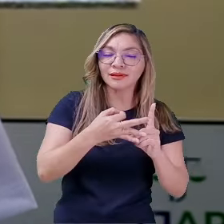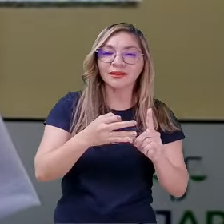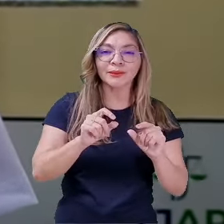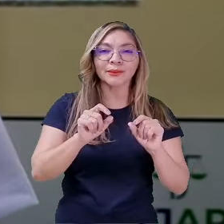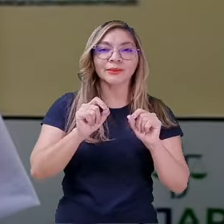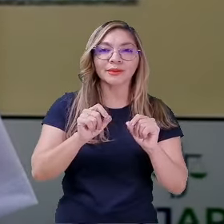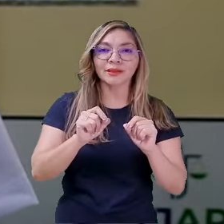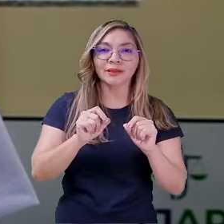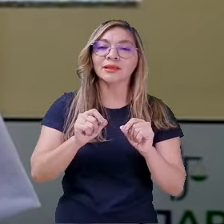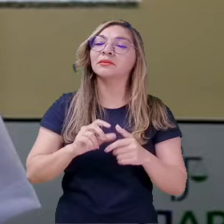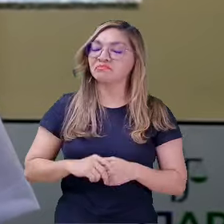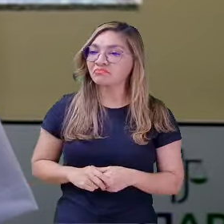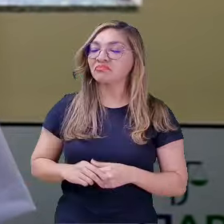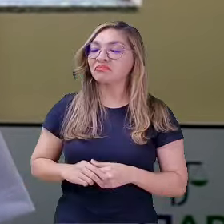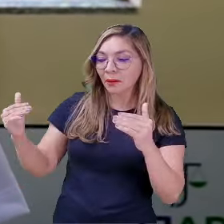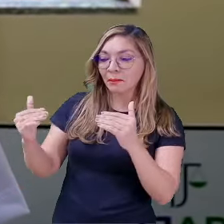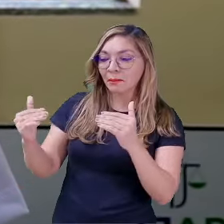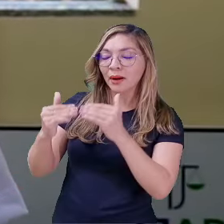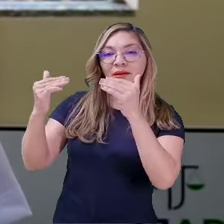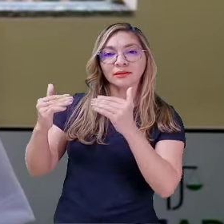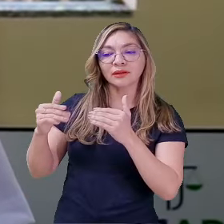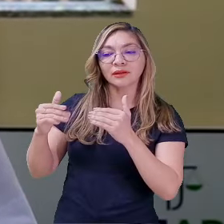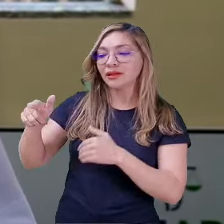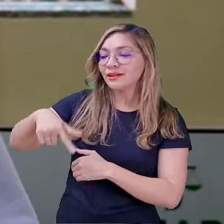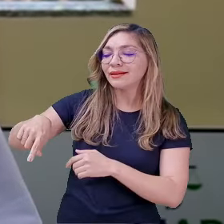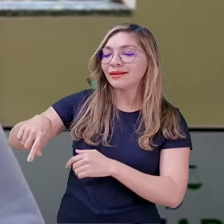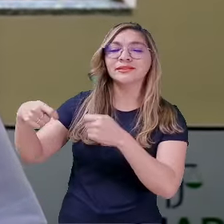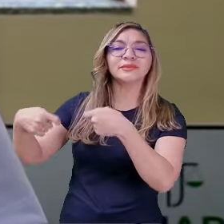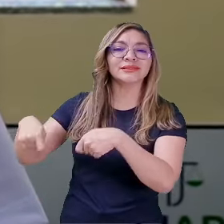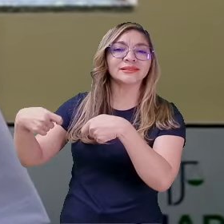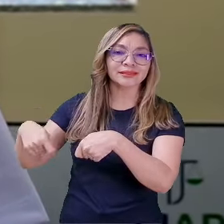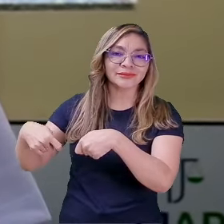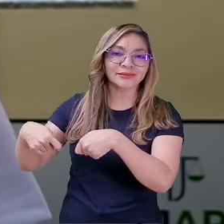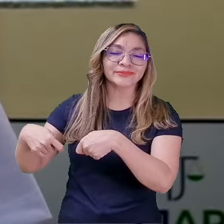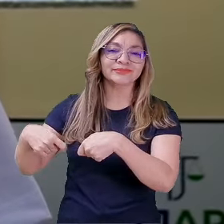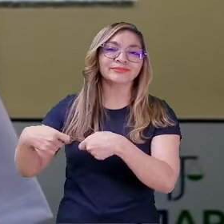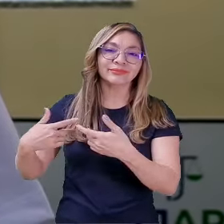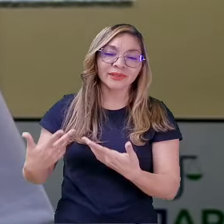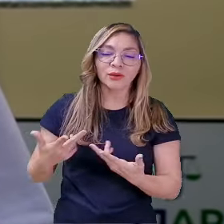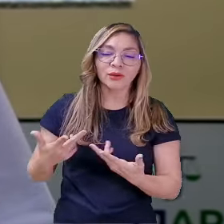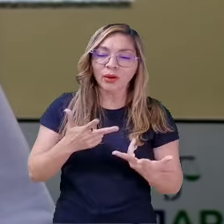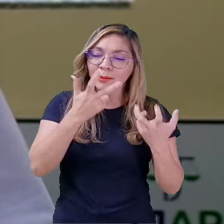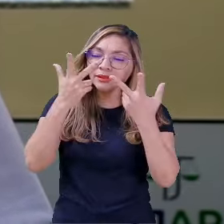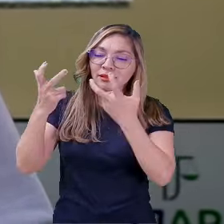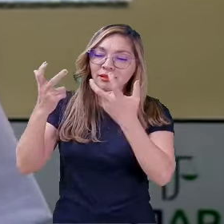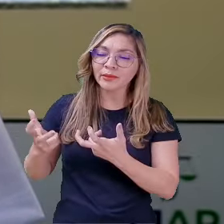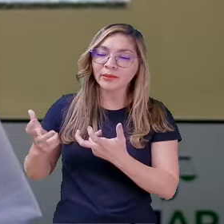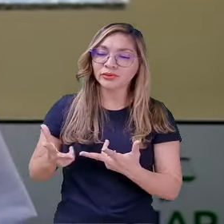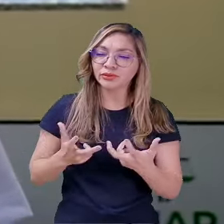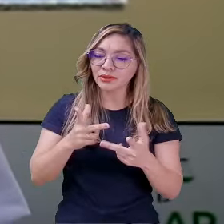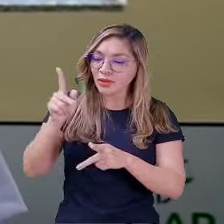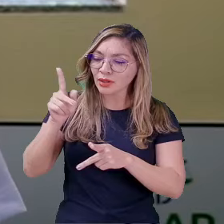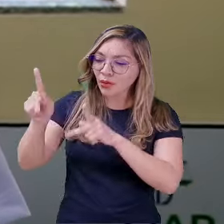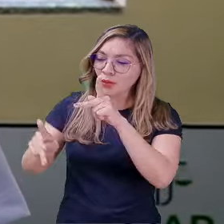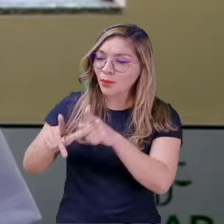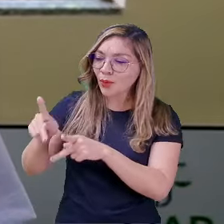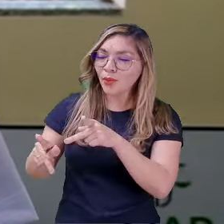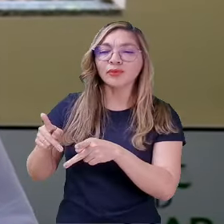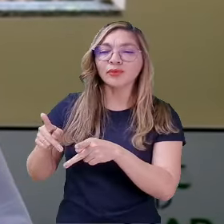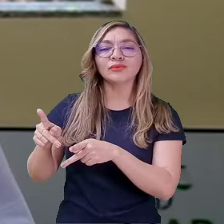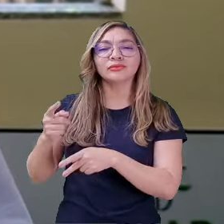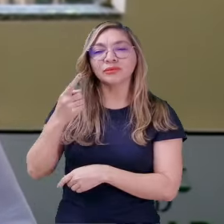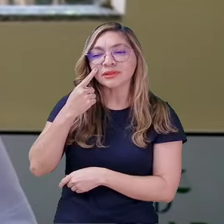às necessidades dessa comunidade. Então, nós percebemos a população